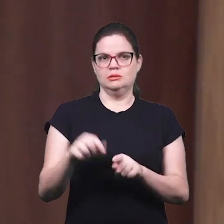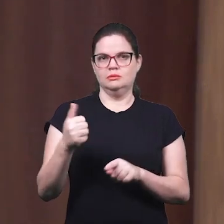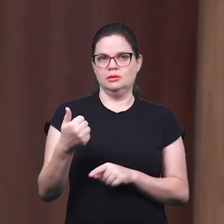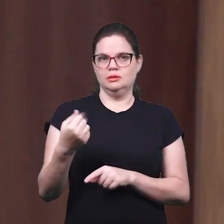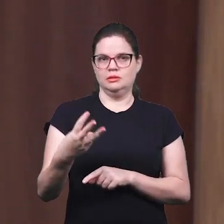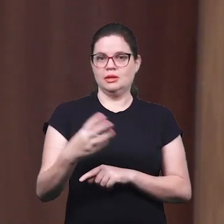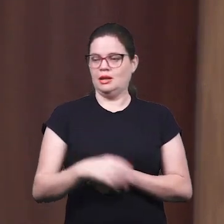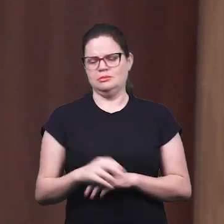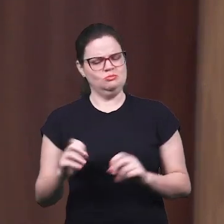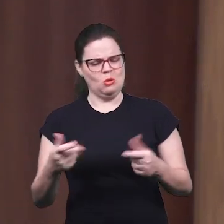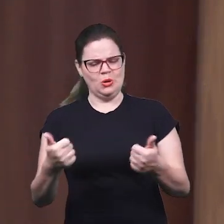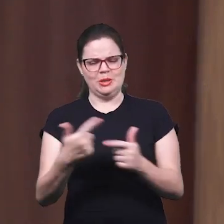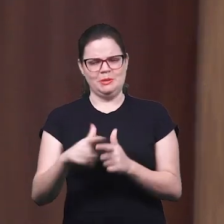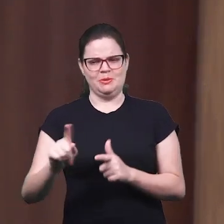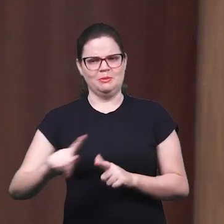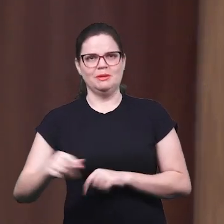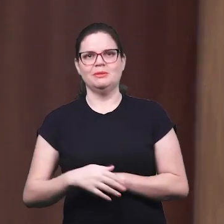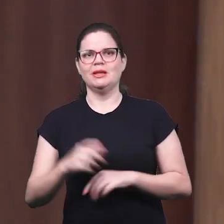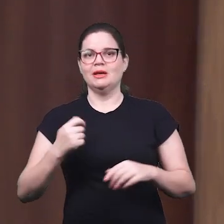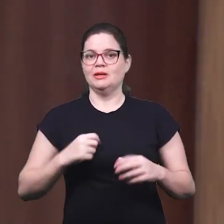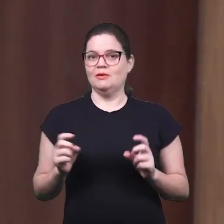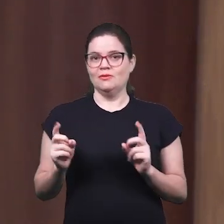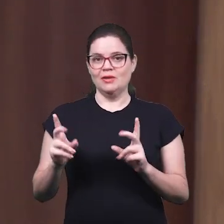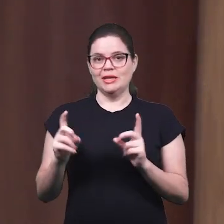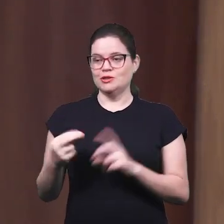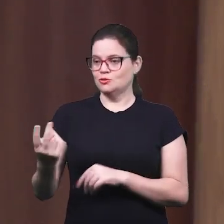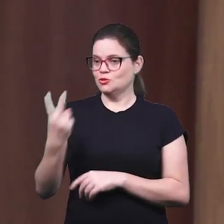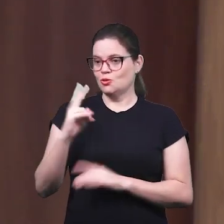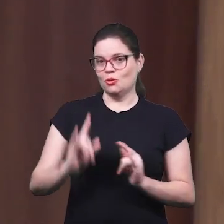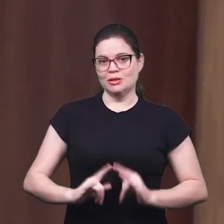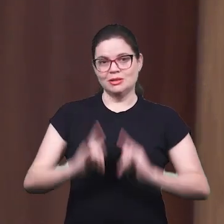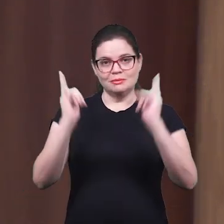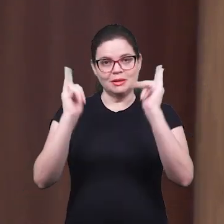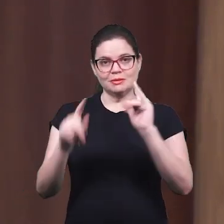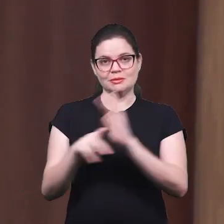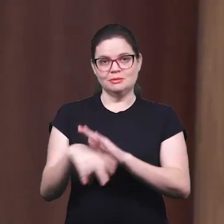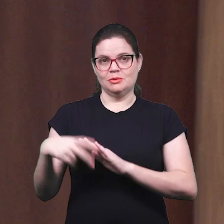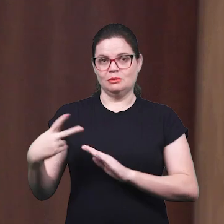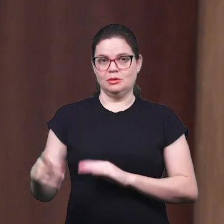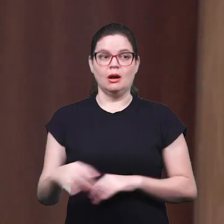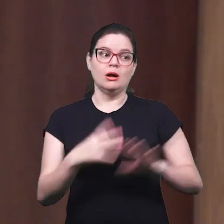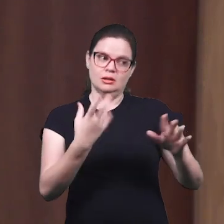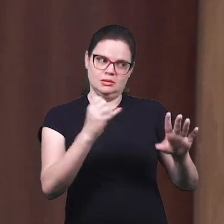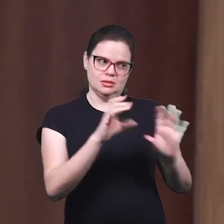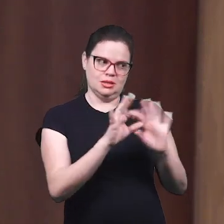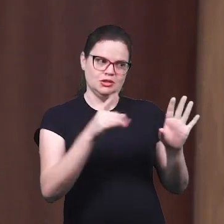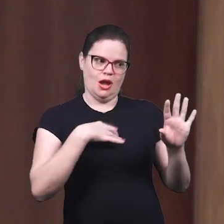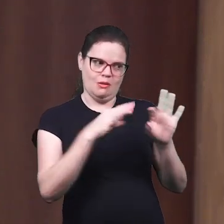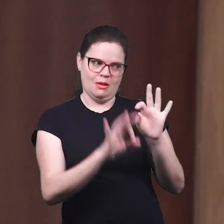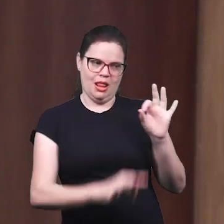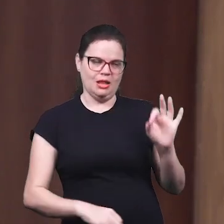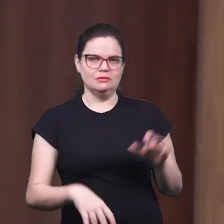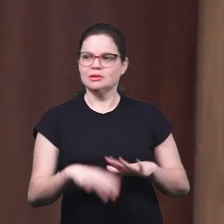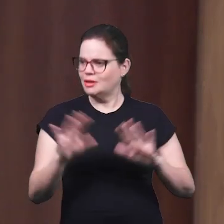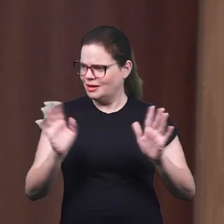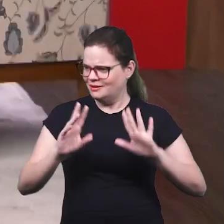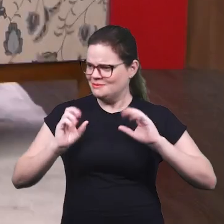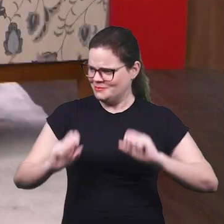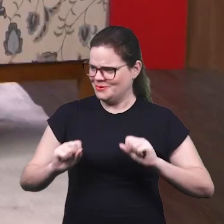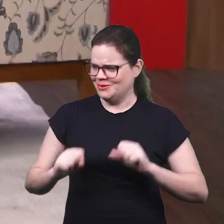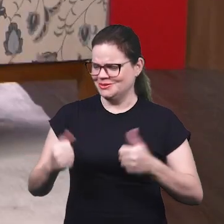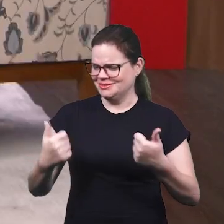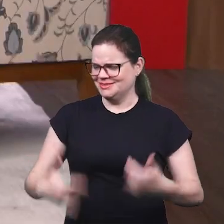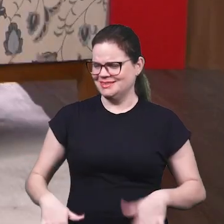10 e vendi 2 apartamentos para ele. Outro detalhe importante, eu falo demais, né? Não, fala... Aí